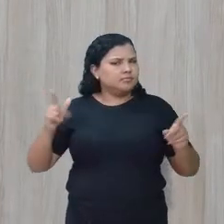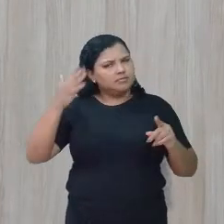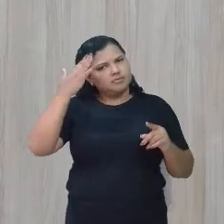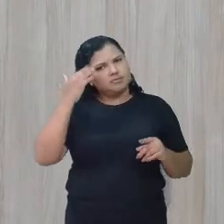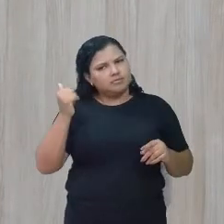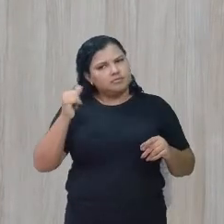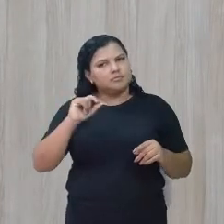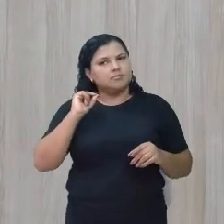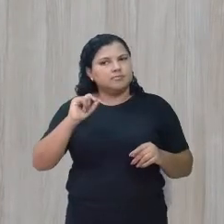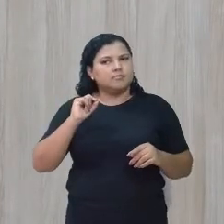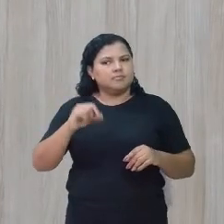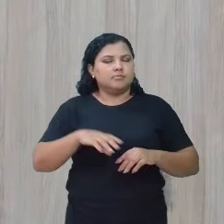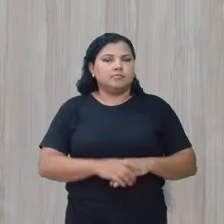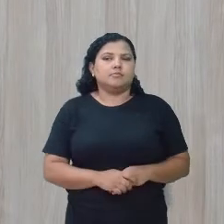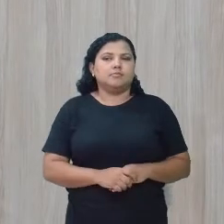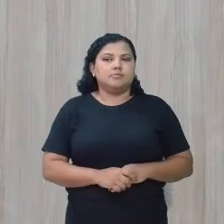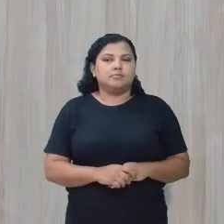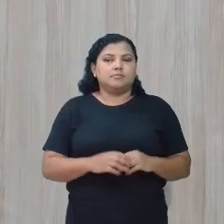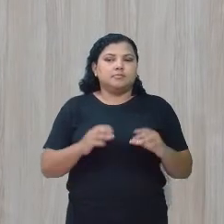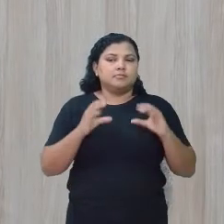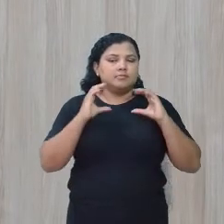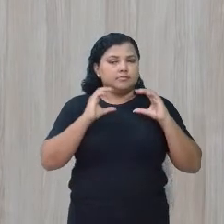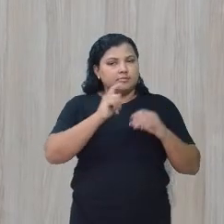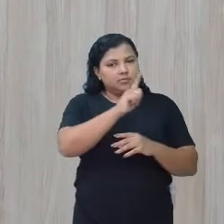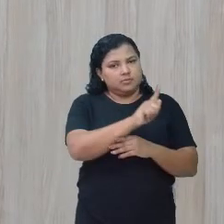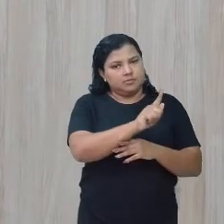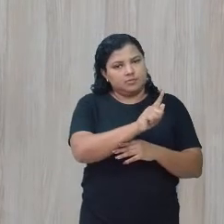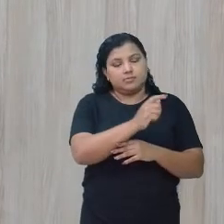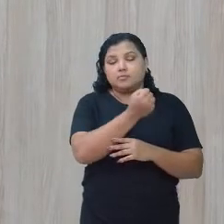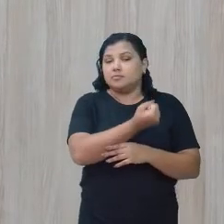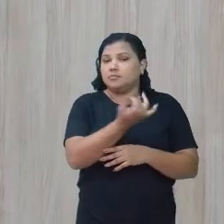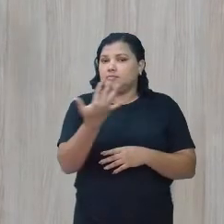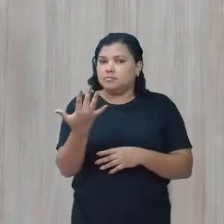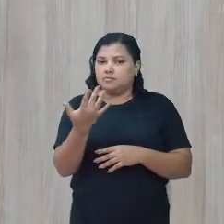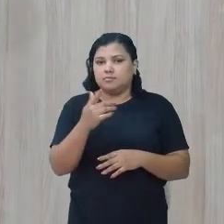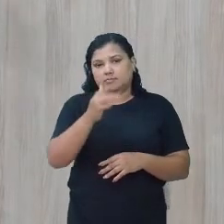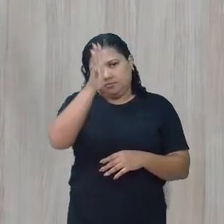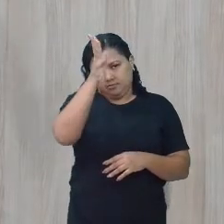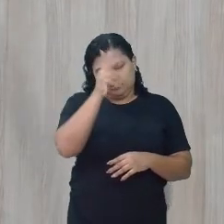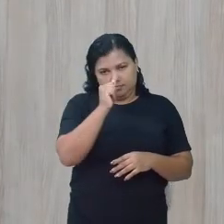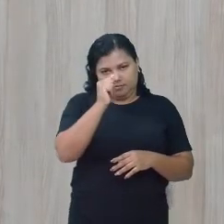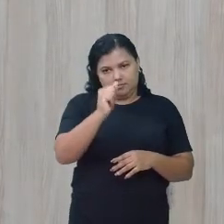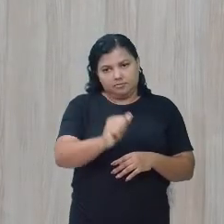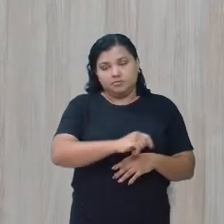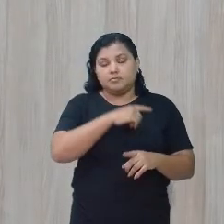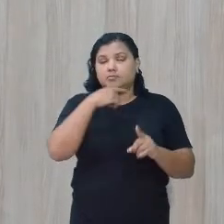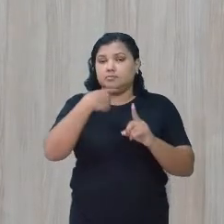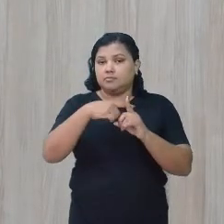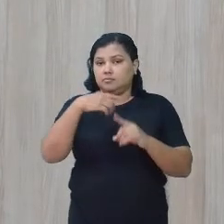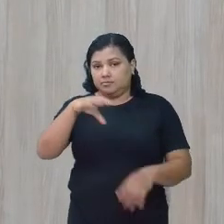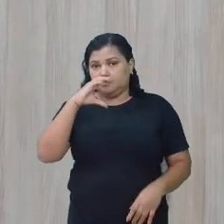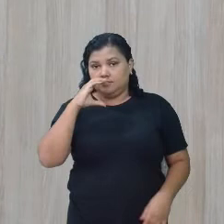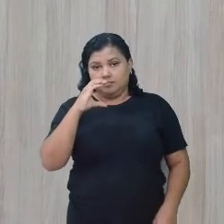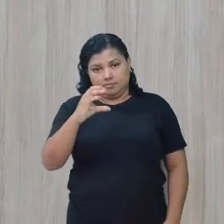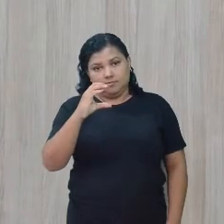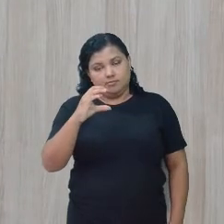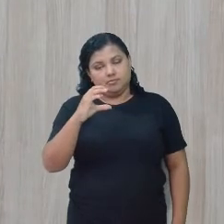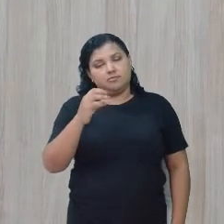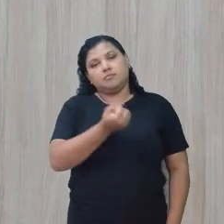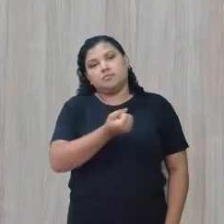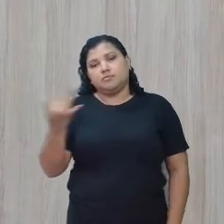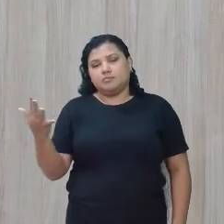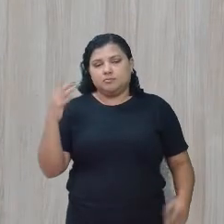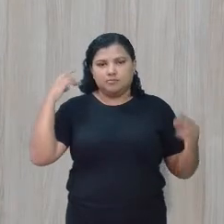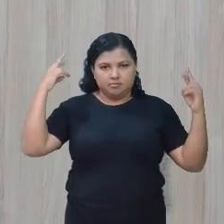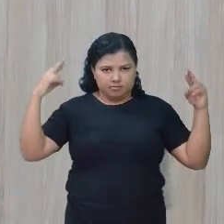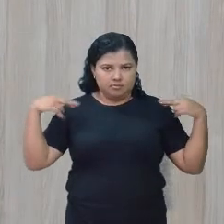saber que esse valorzinho aí de G é a quantidade de galinhas que temos. E esse valorzinho aí de